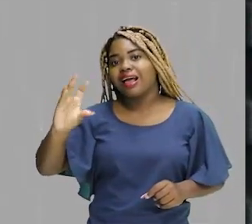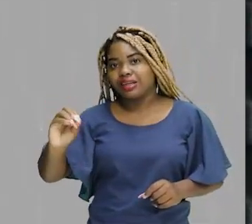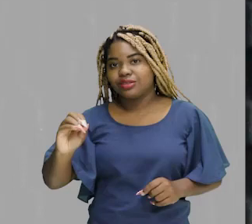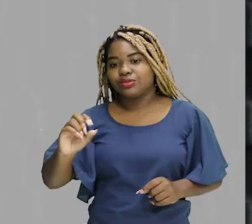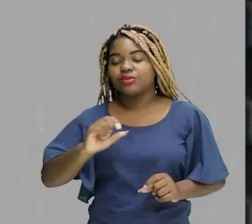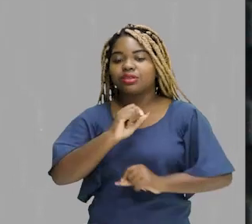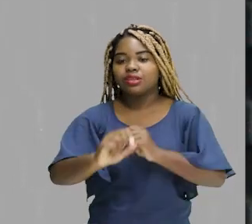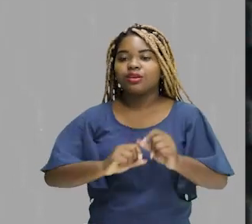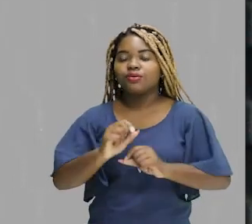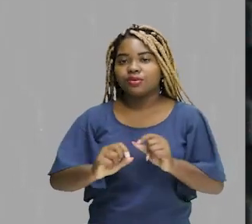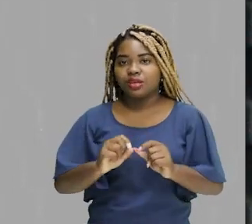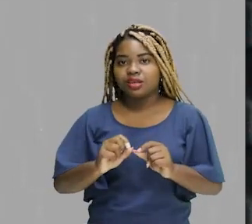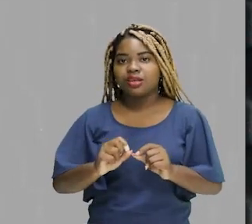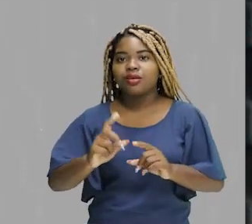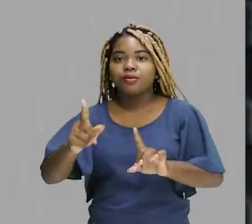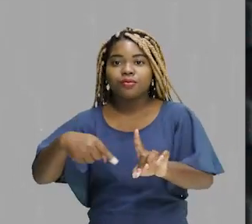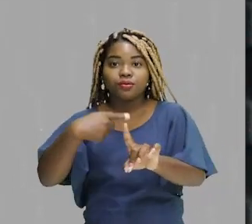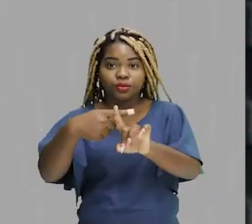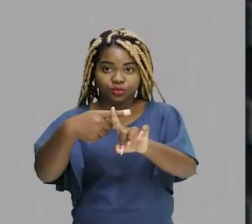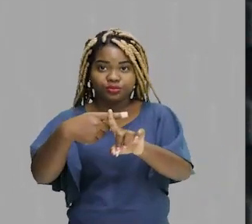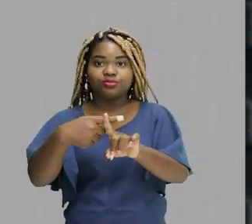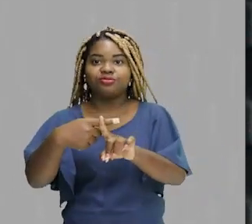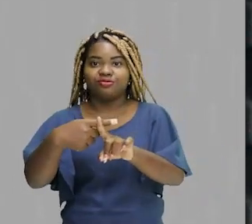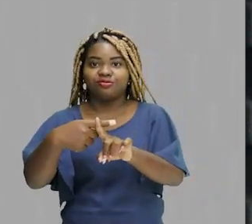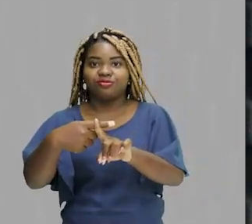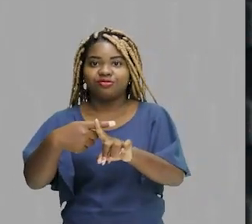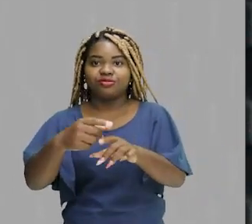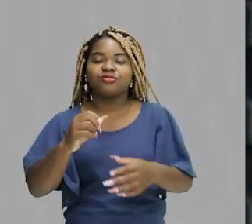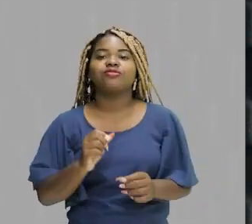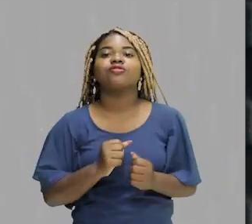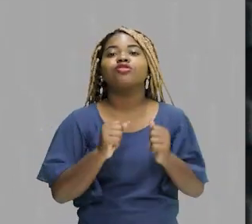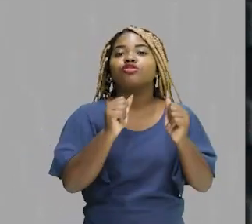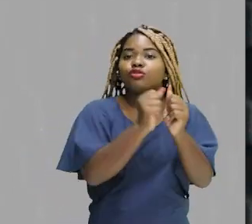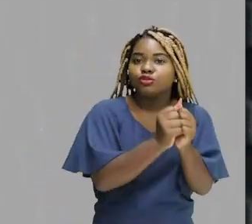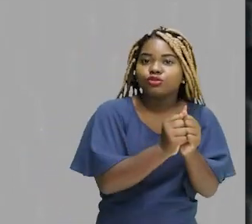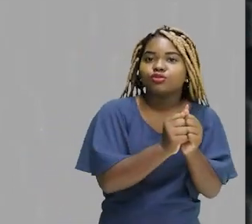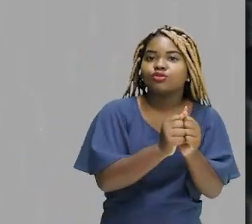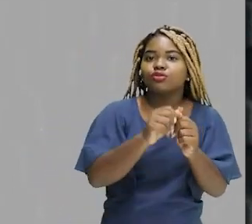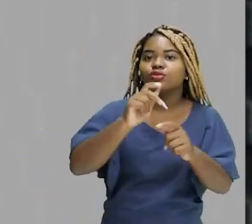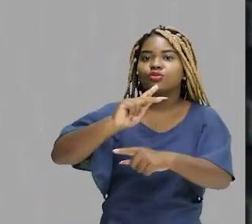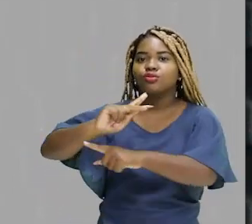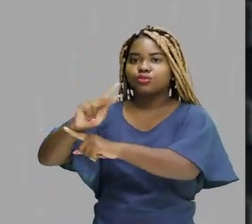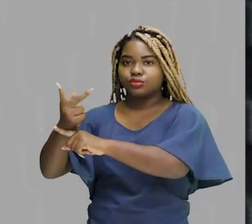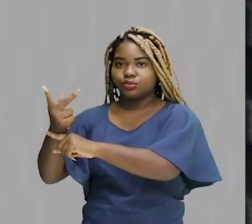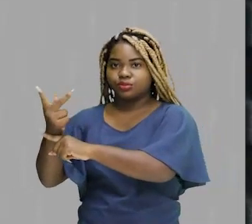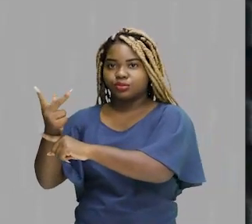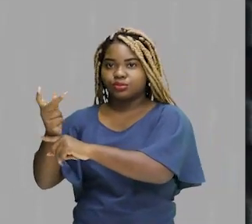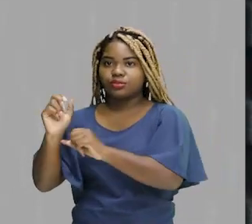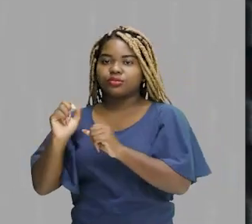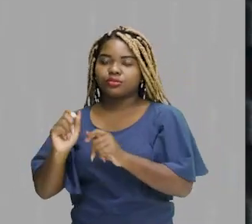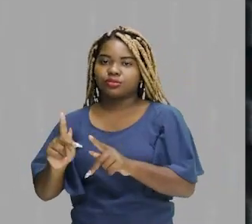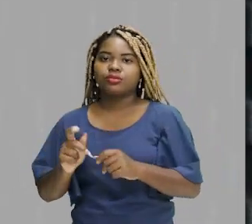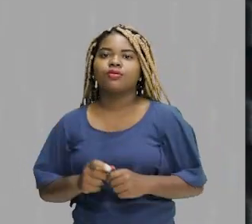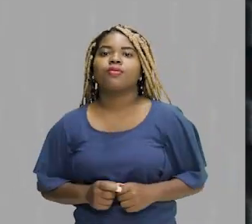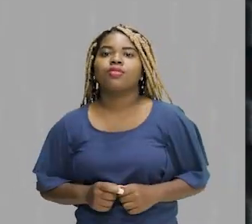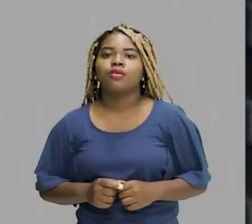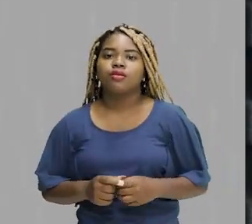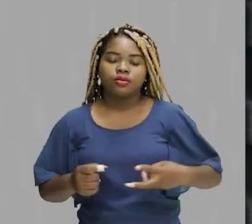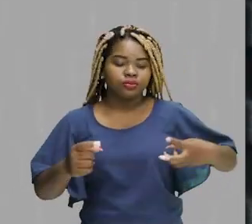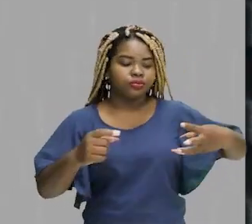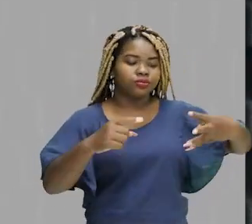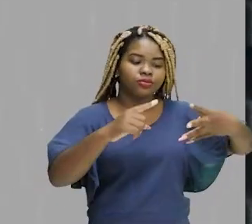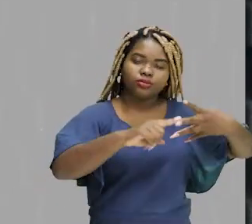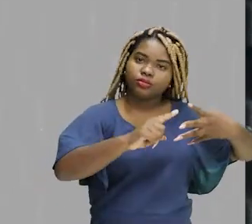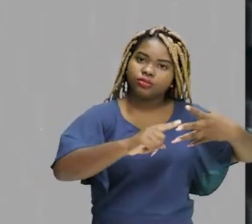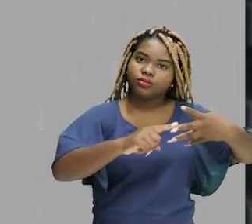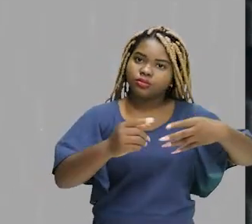positiva, o hidrogênio, o cátion H+. Já as bases são todos